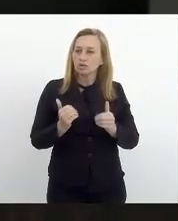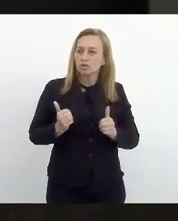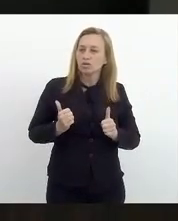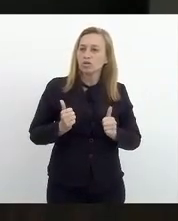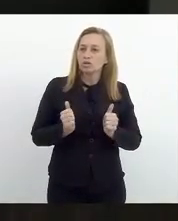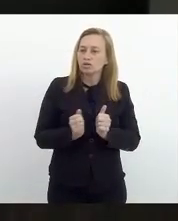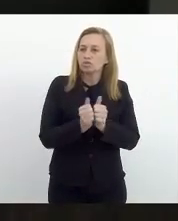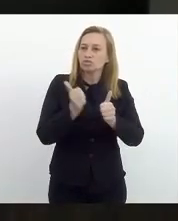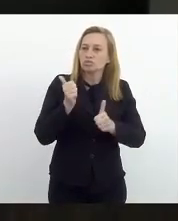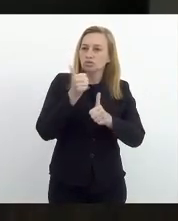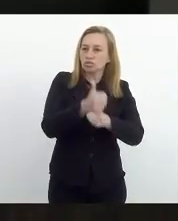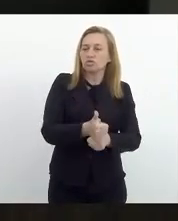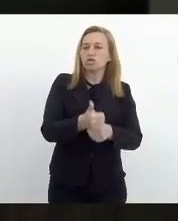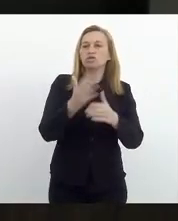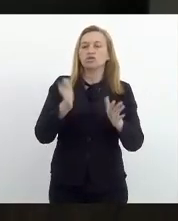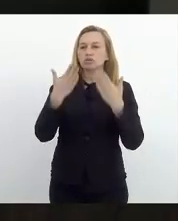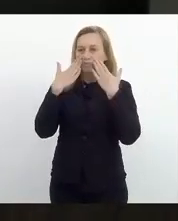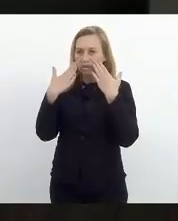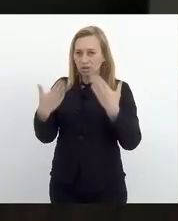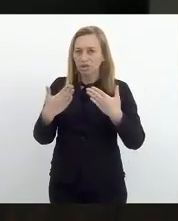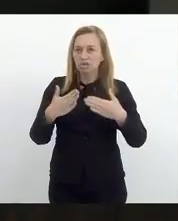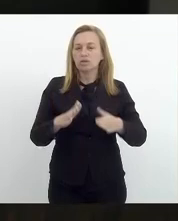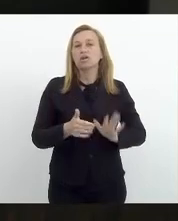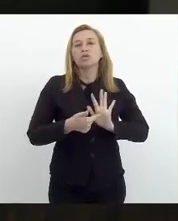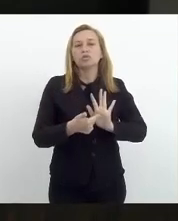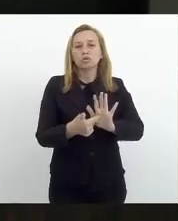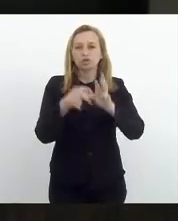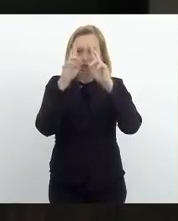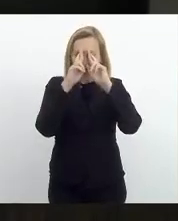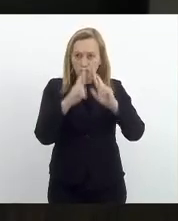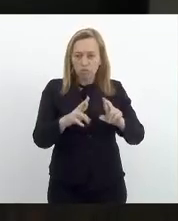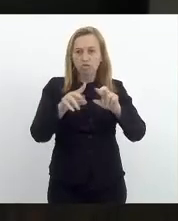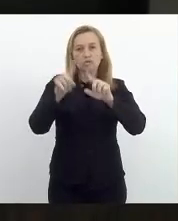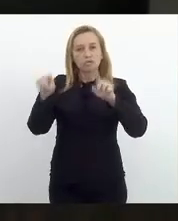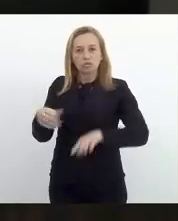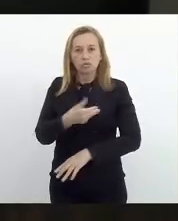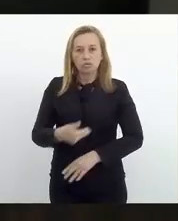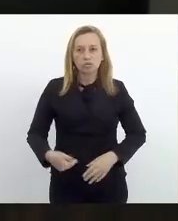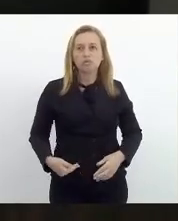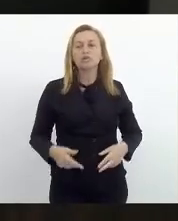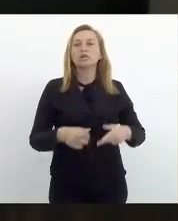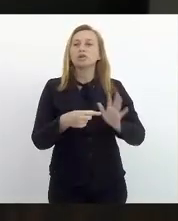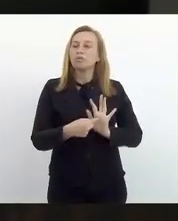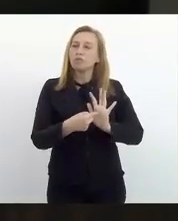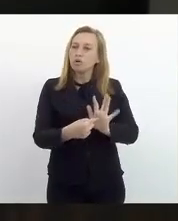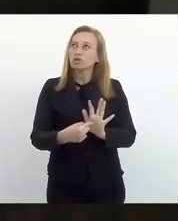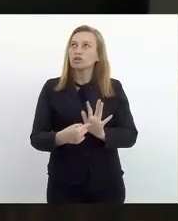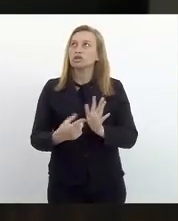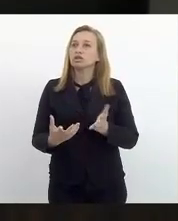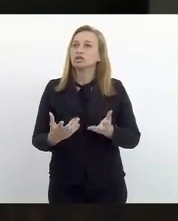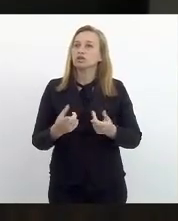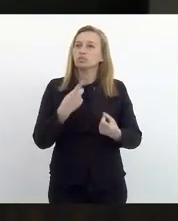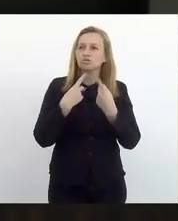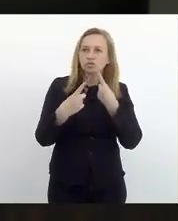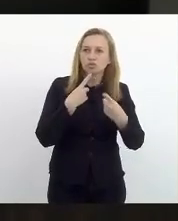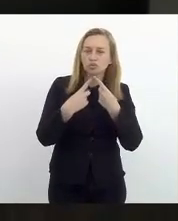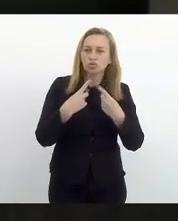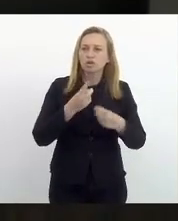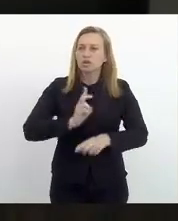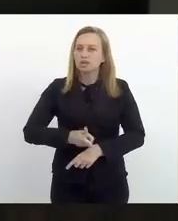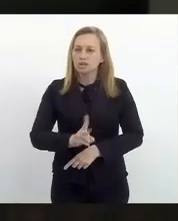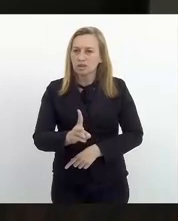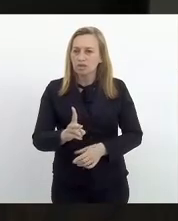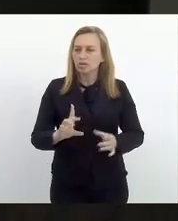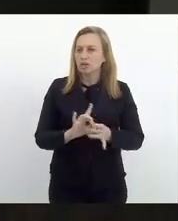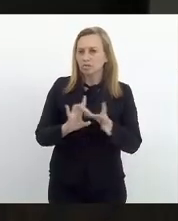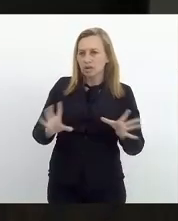substitutivo que já nos foi apresentado demonstra a Oi flores públicos Demonstra o debate sempre